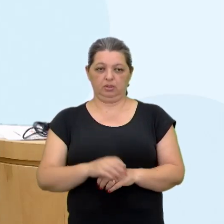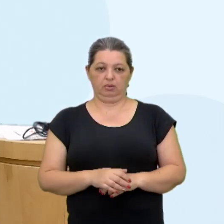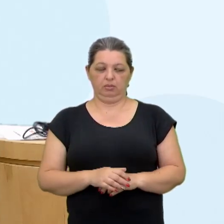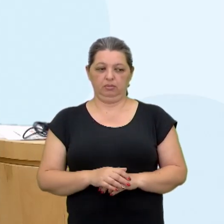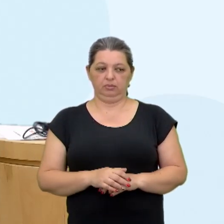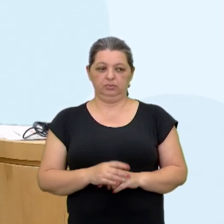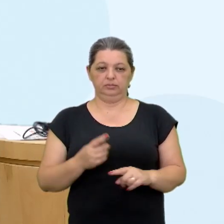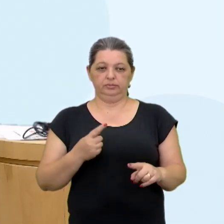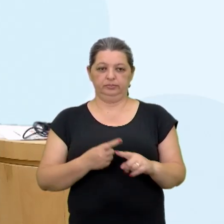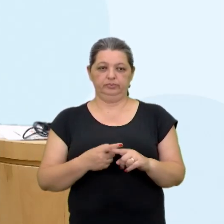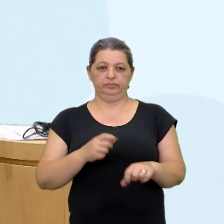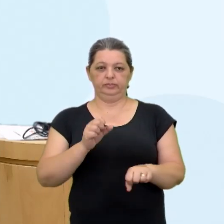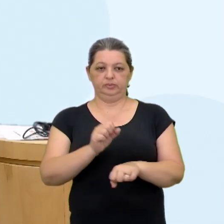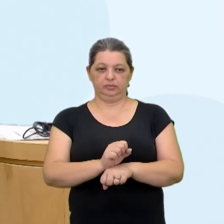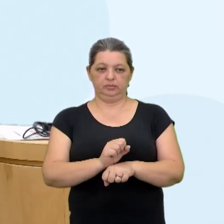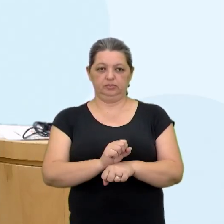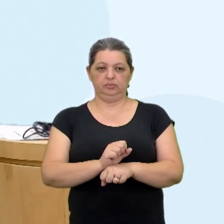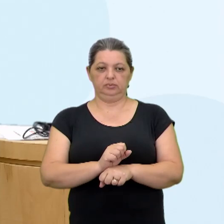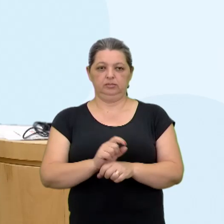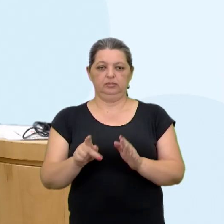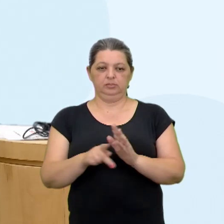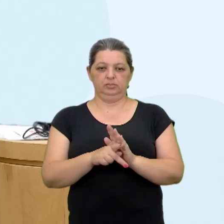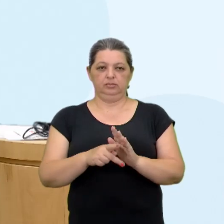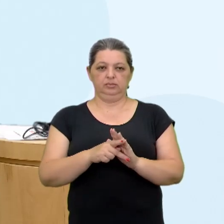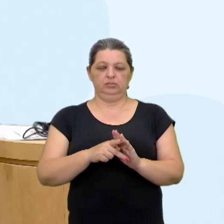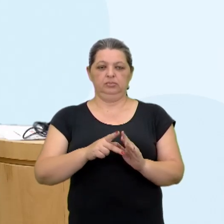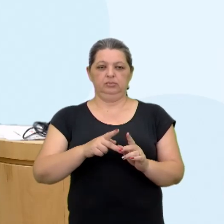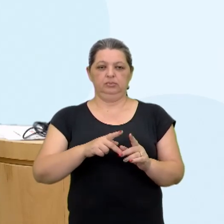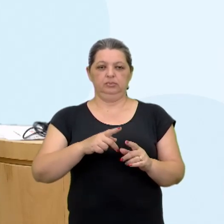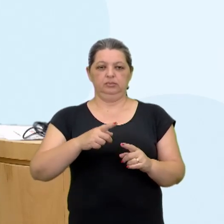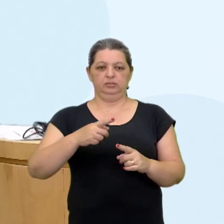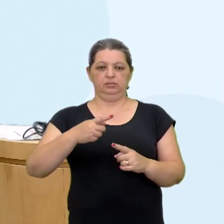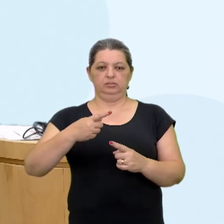ele para várias funções do computador, tá?